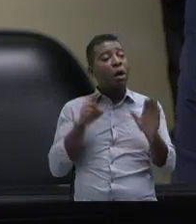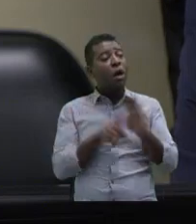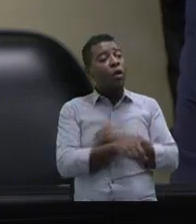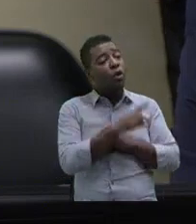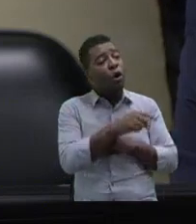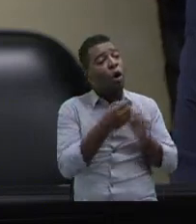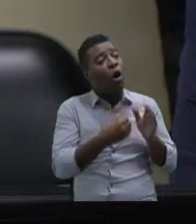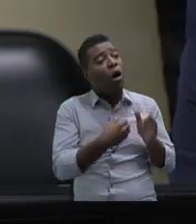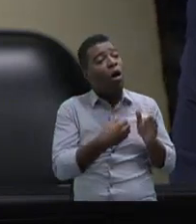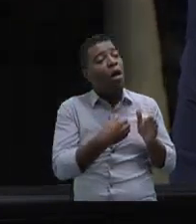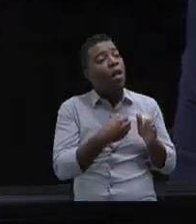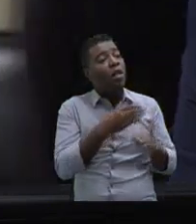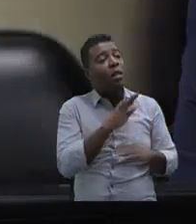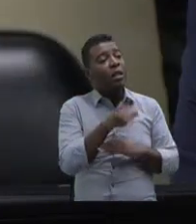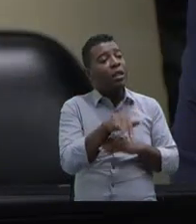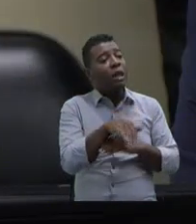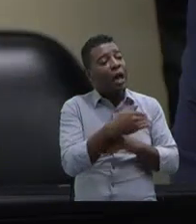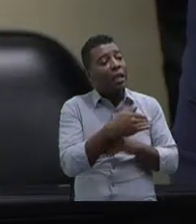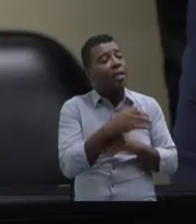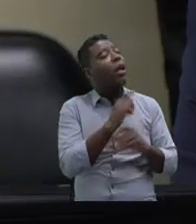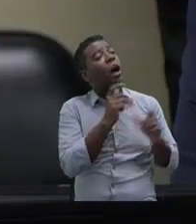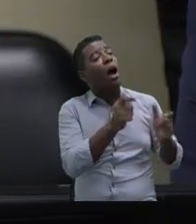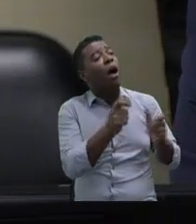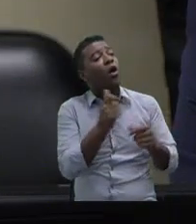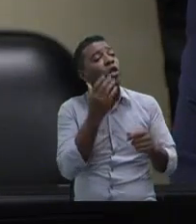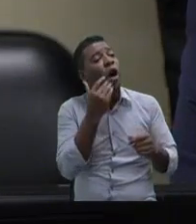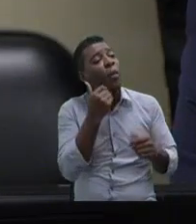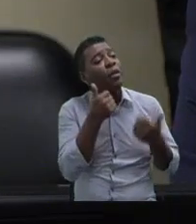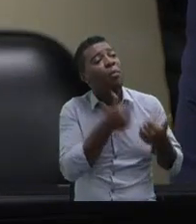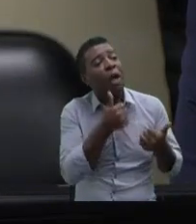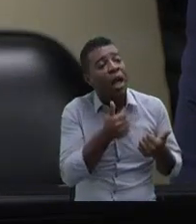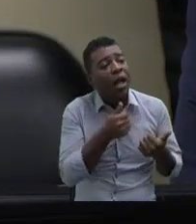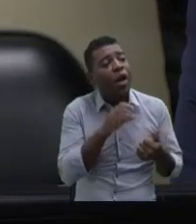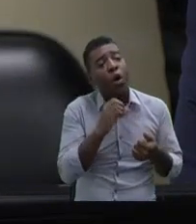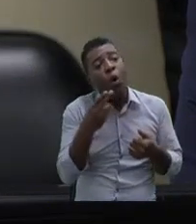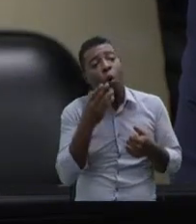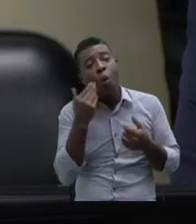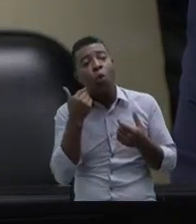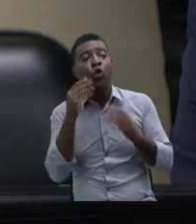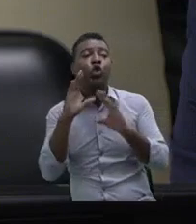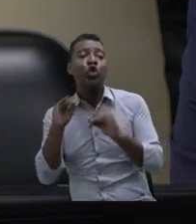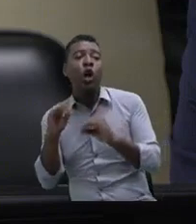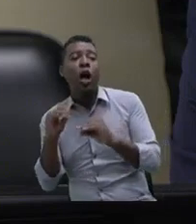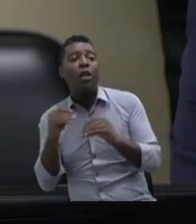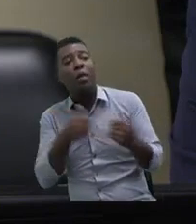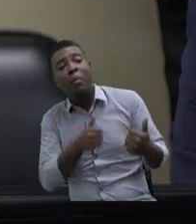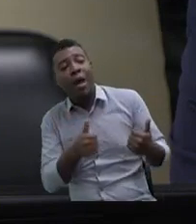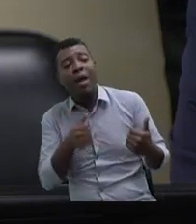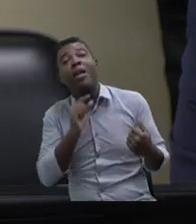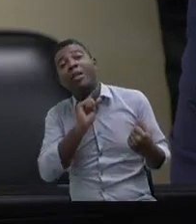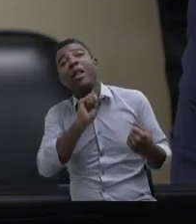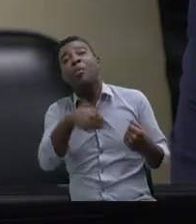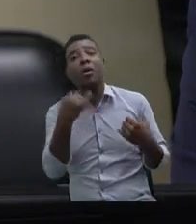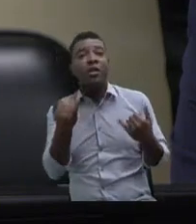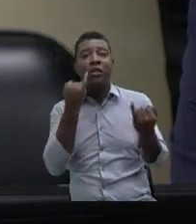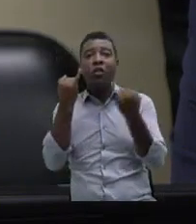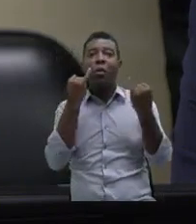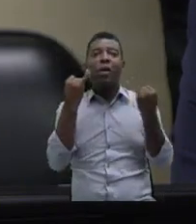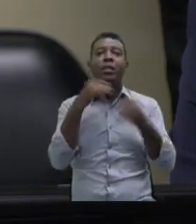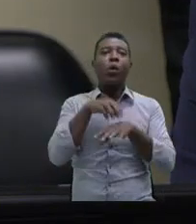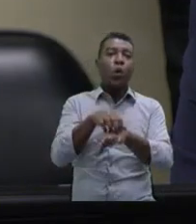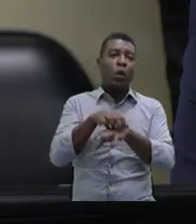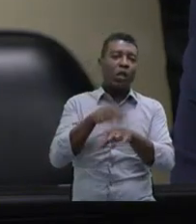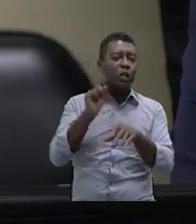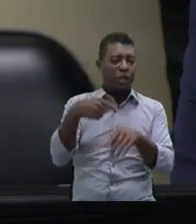onde é que almoça bem, onde é que janta bem aqui nessa cidade. Depois eu procuro outras informações turísticas, né, professor Pedro? Mas eu